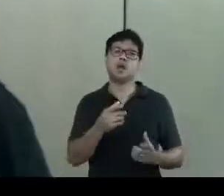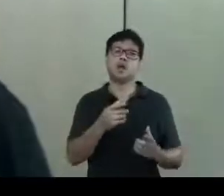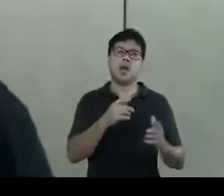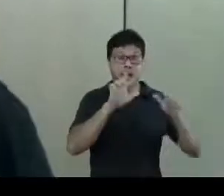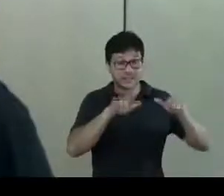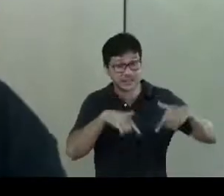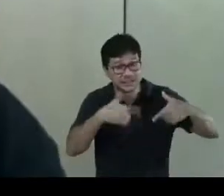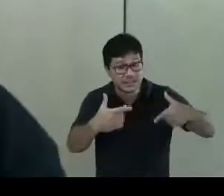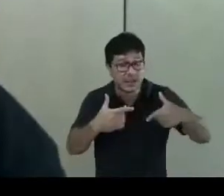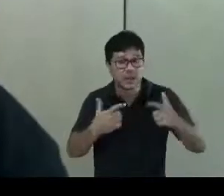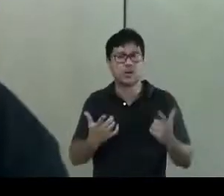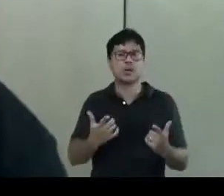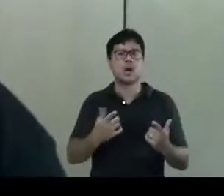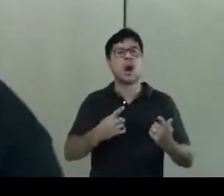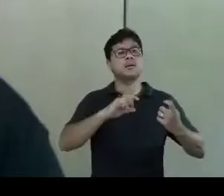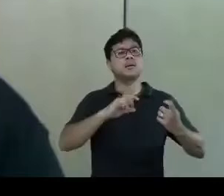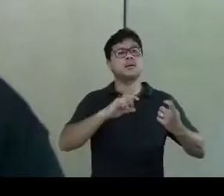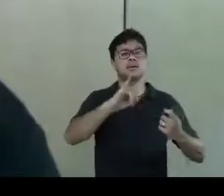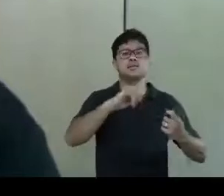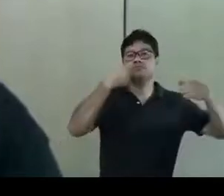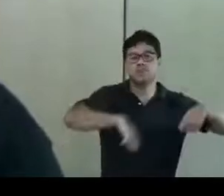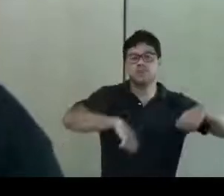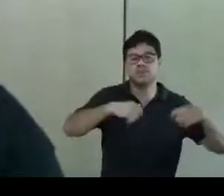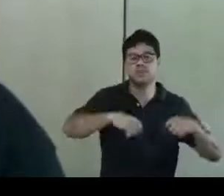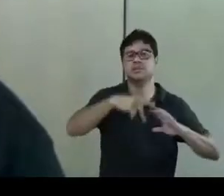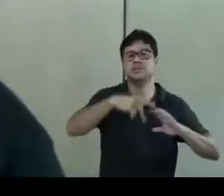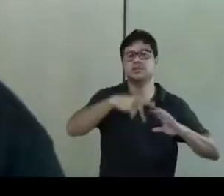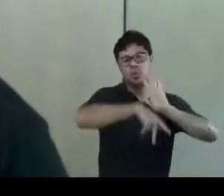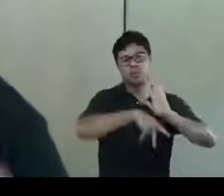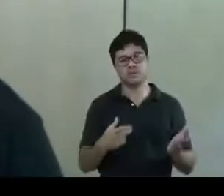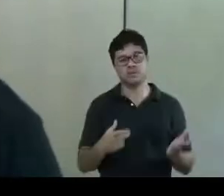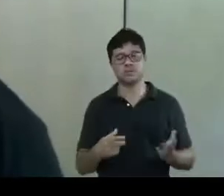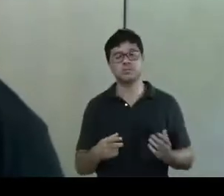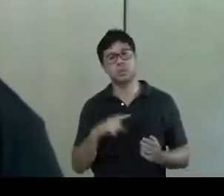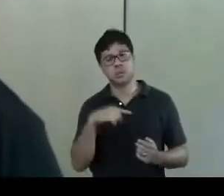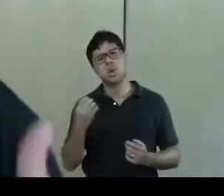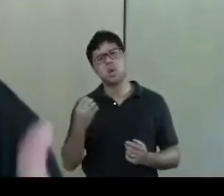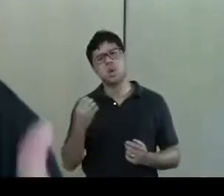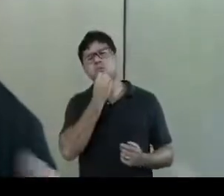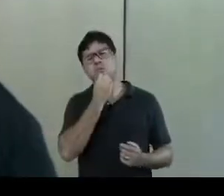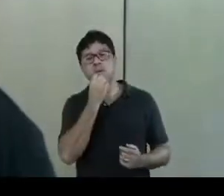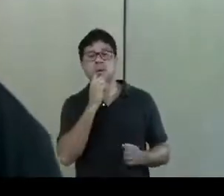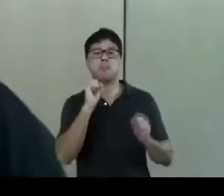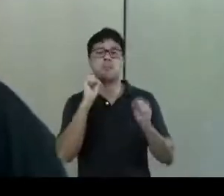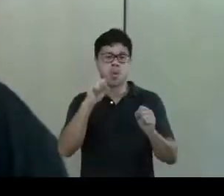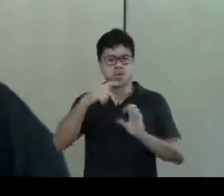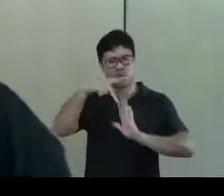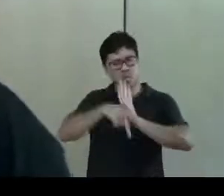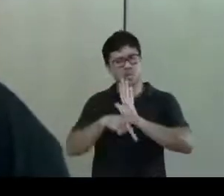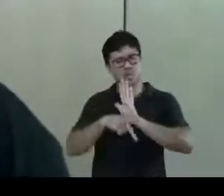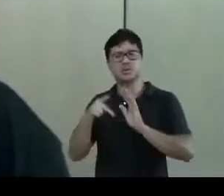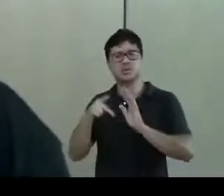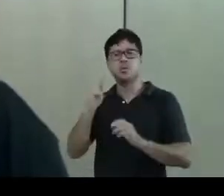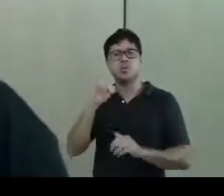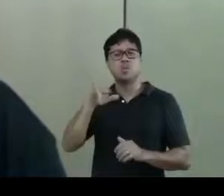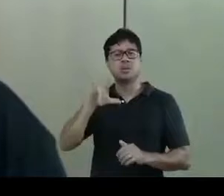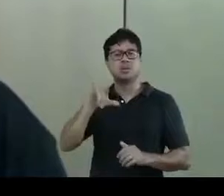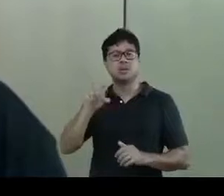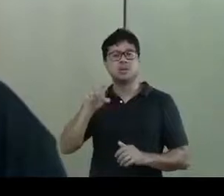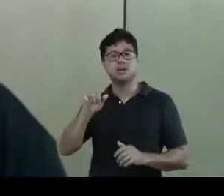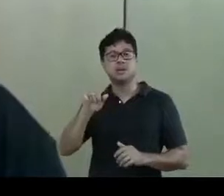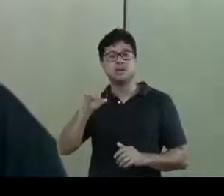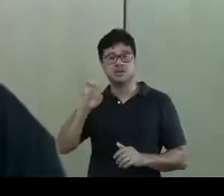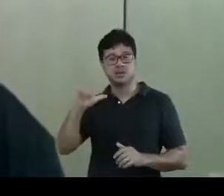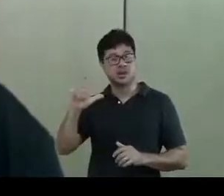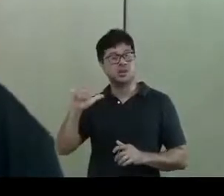essa ação, ela é necessária ao projeto. Né? A gente pode ter, obviamente, grandes projetos de humanidades digitais que têm